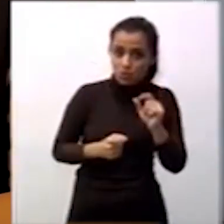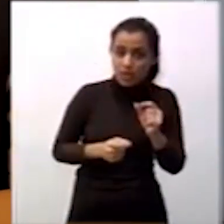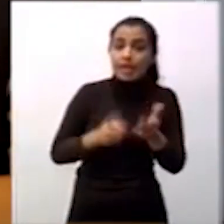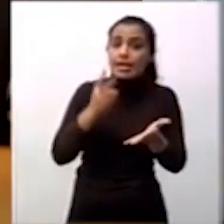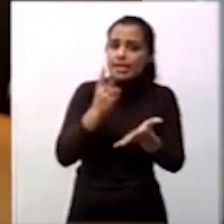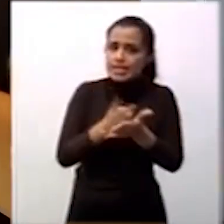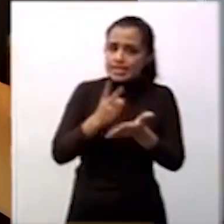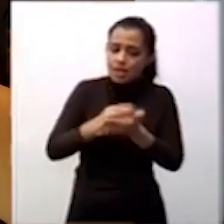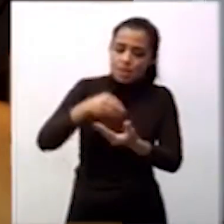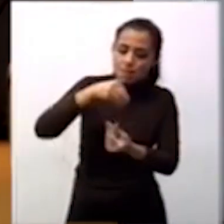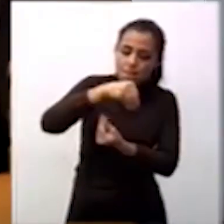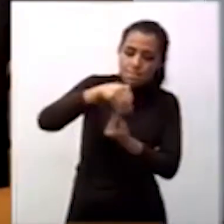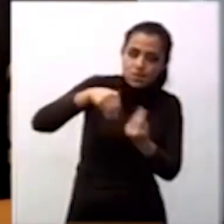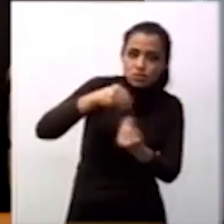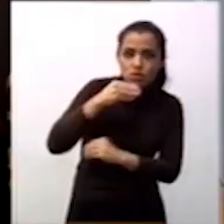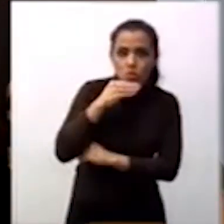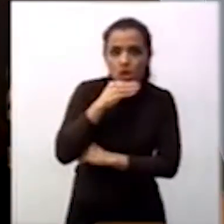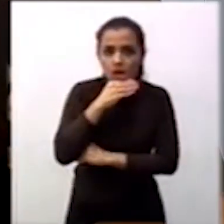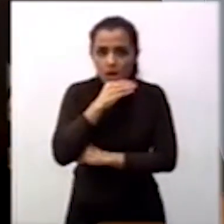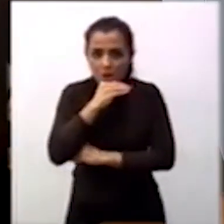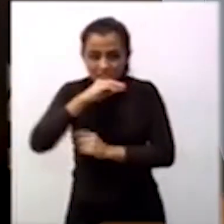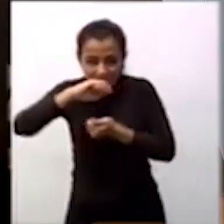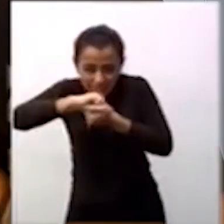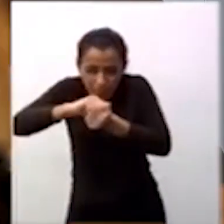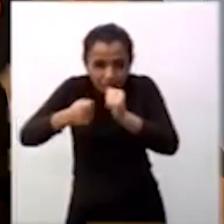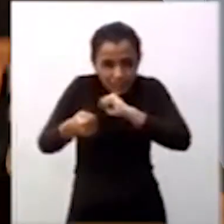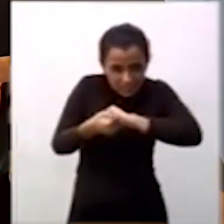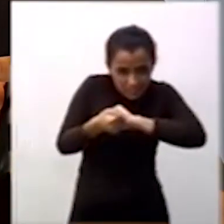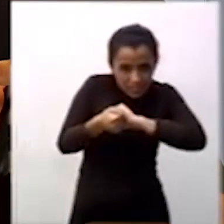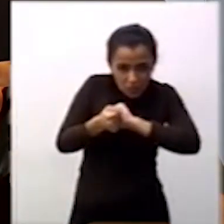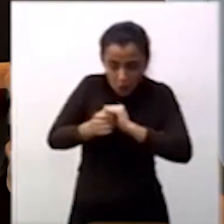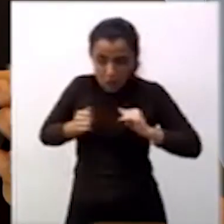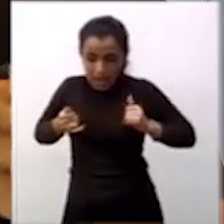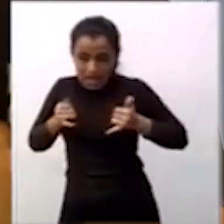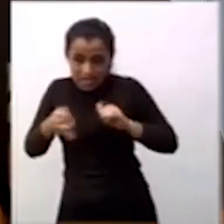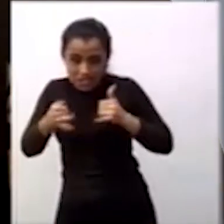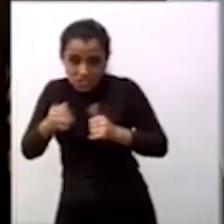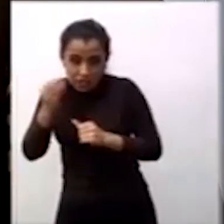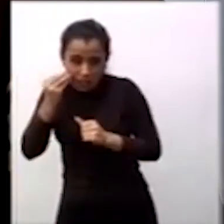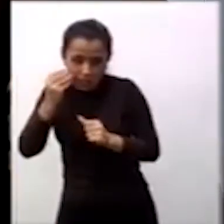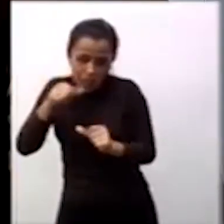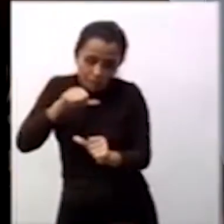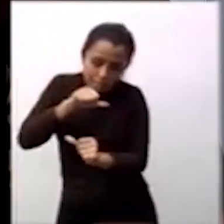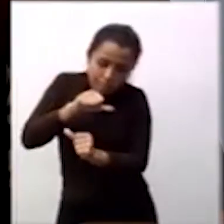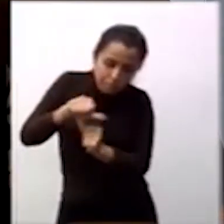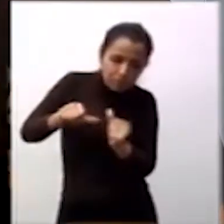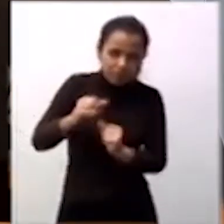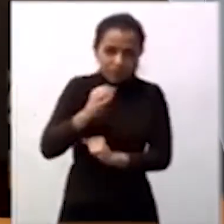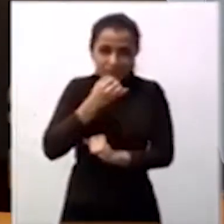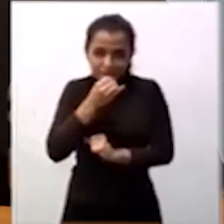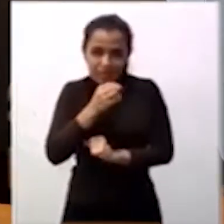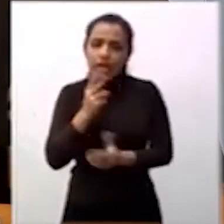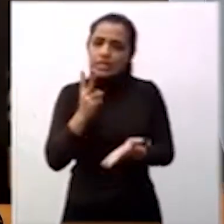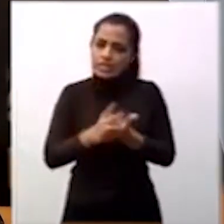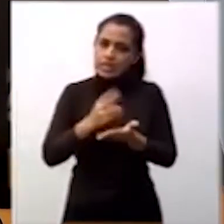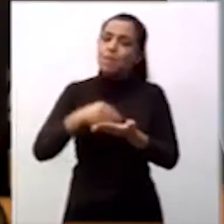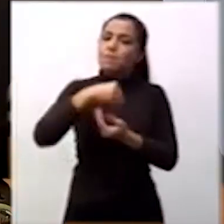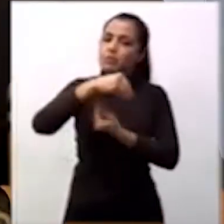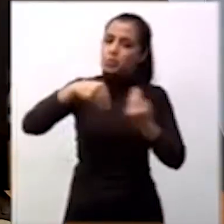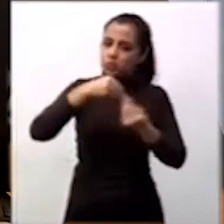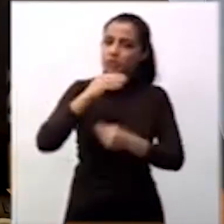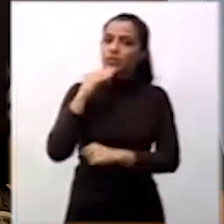calor envolvido nessa transformação de energia. Então pensa comigo, quando você liga os aparelhos na